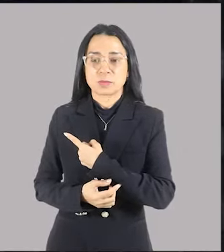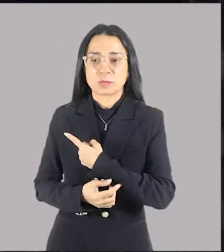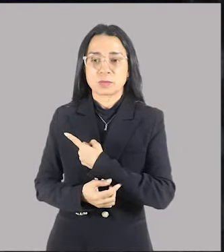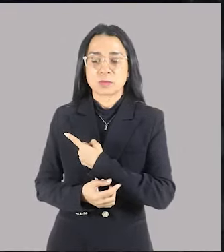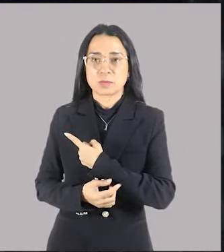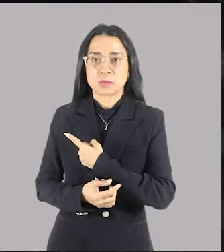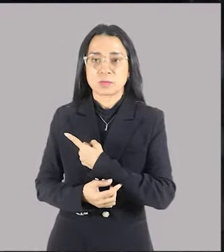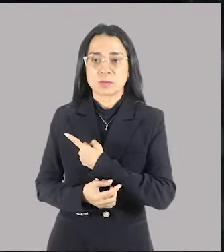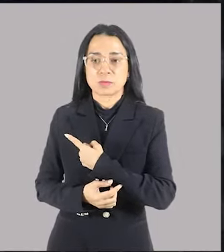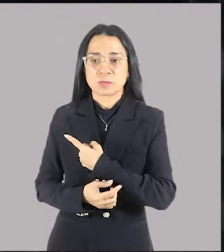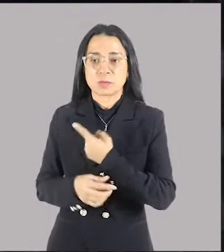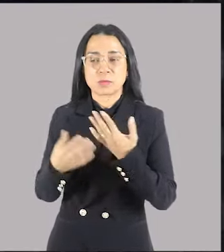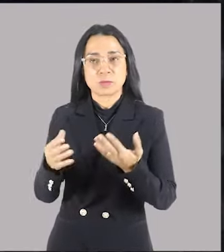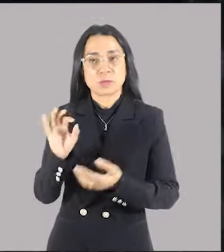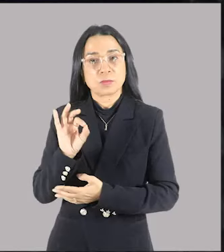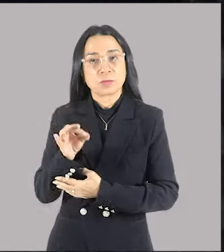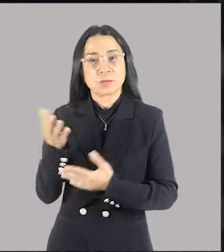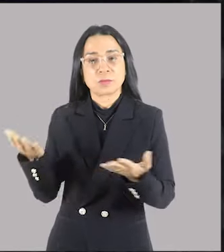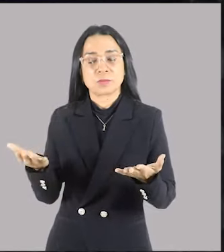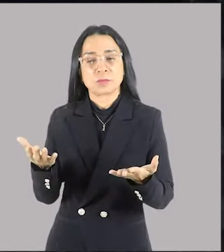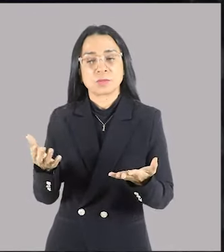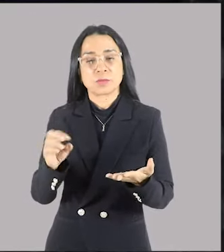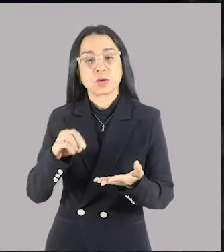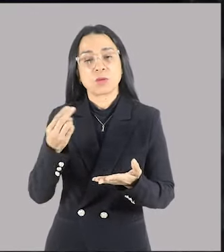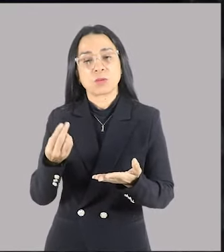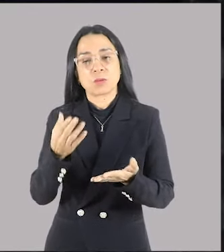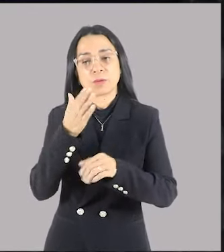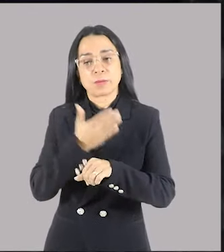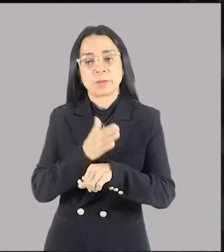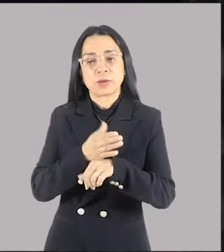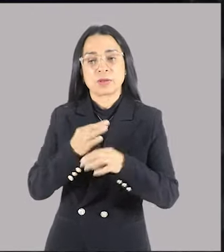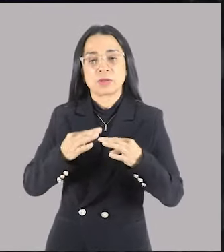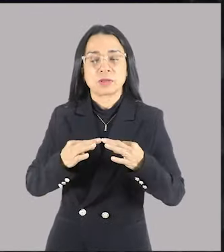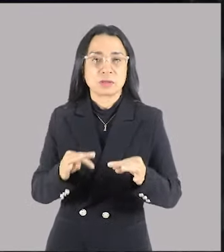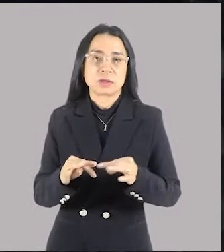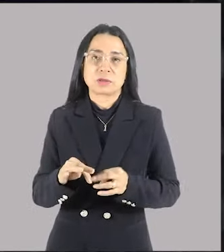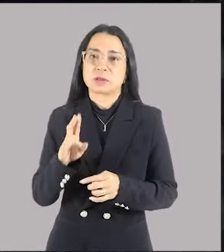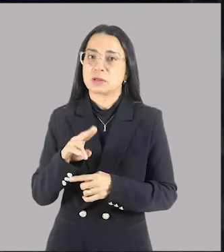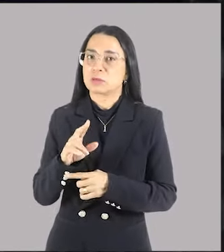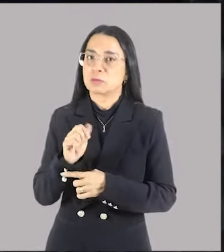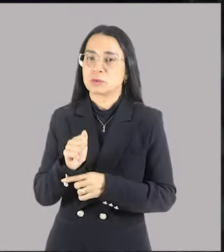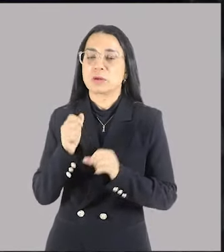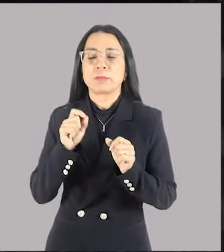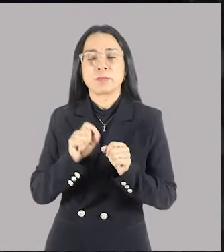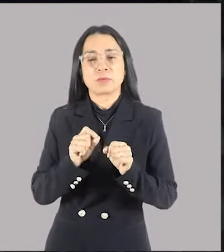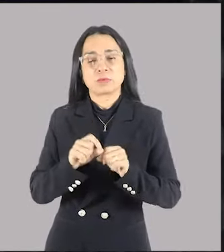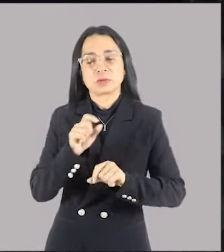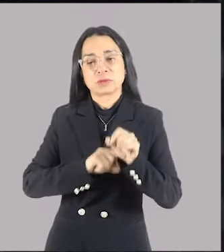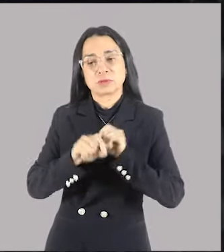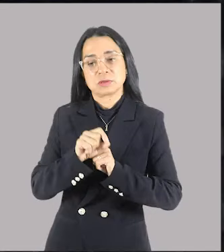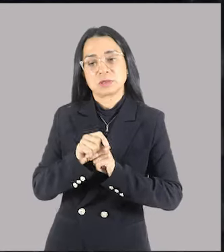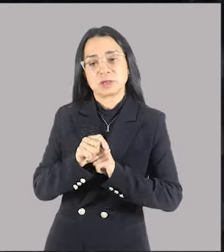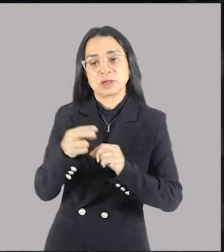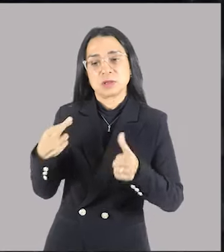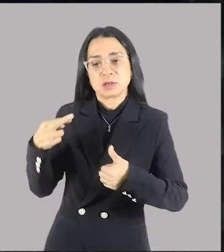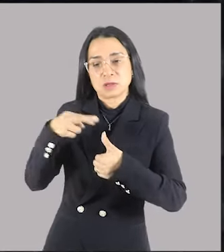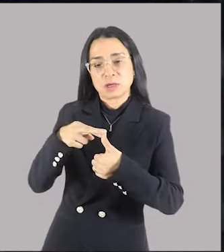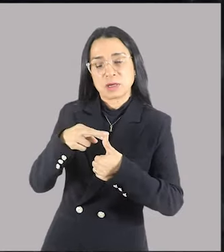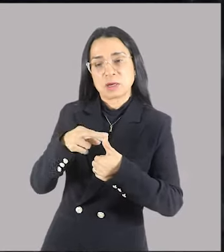técnicas do órgão perfeito ou seja atividade técnica jamais pode ser exercida através de cargo em